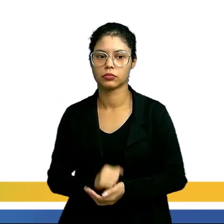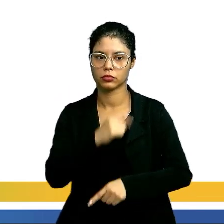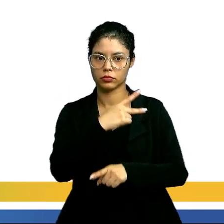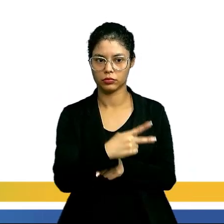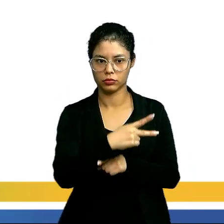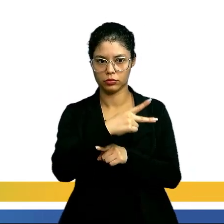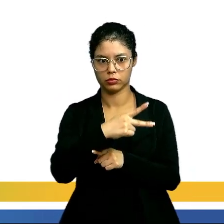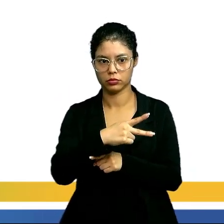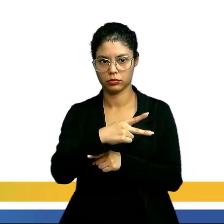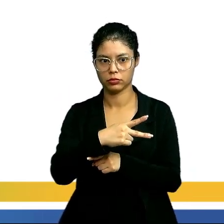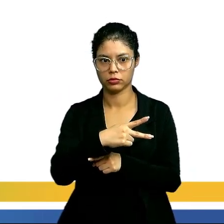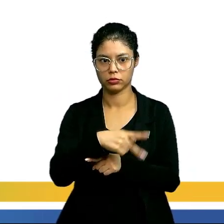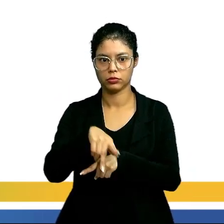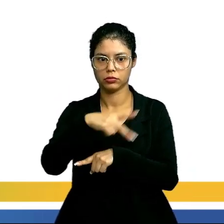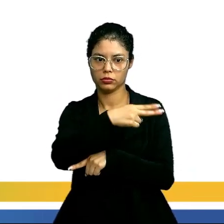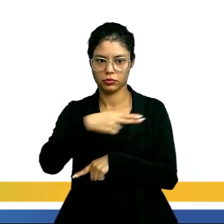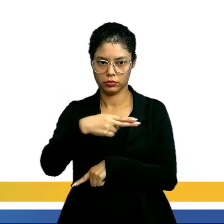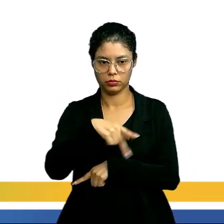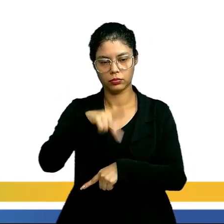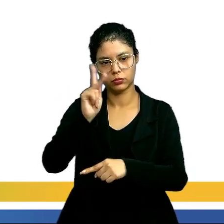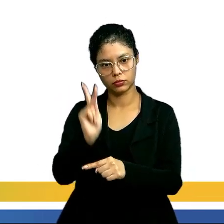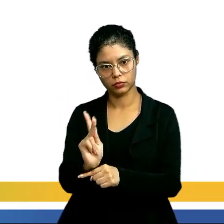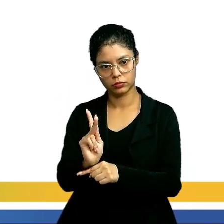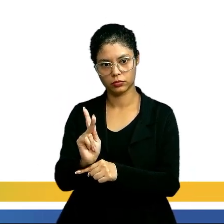sendo uma constante elástica da mola,